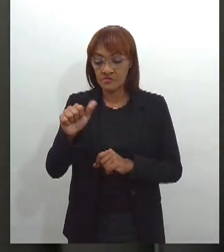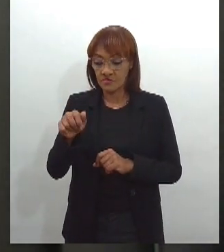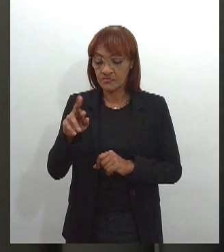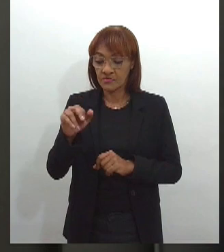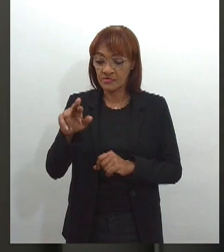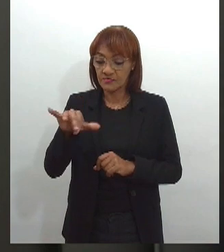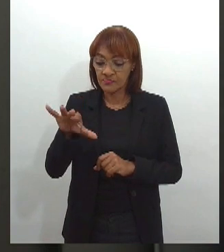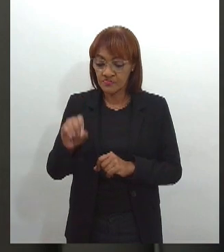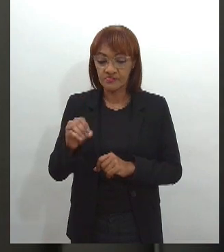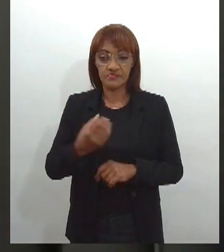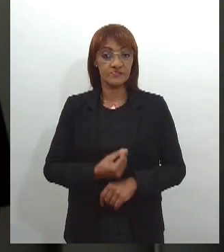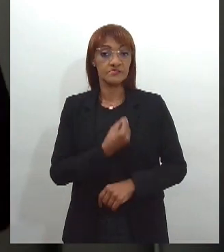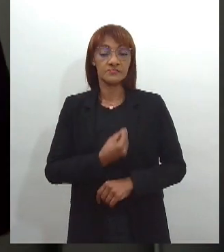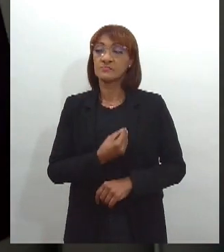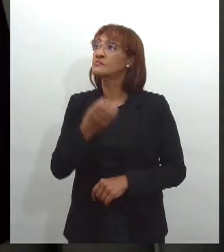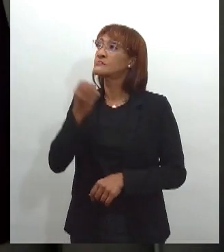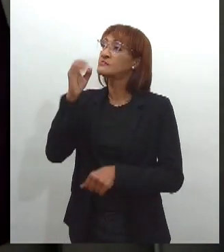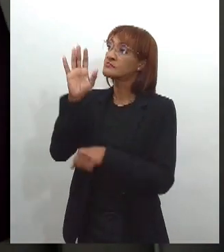Marcos.